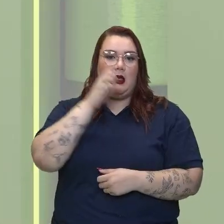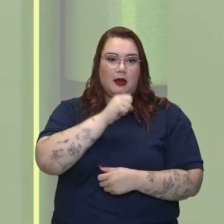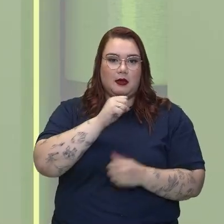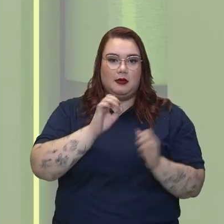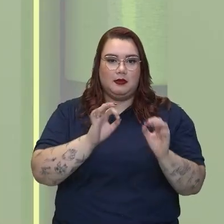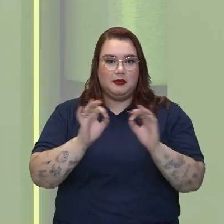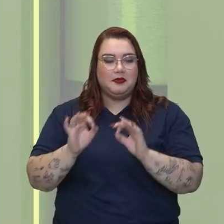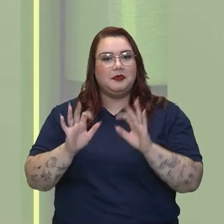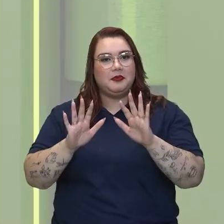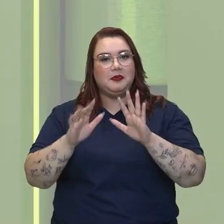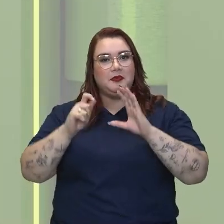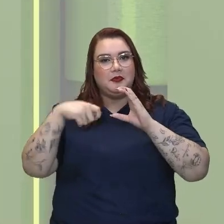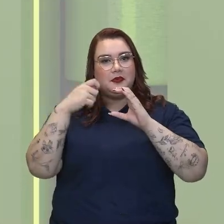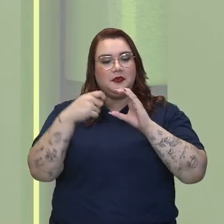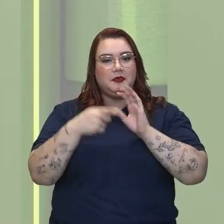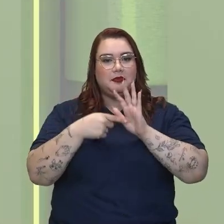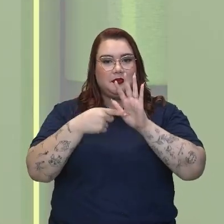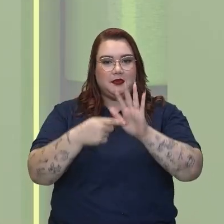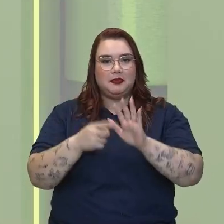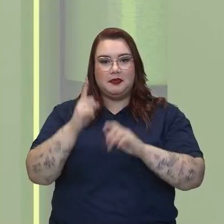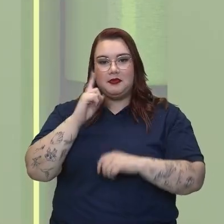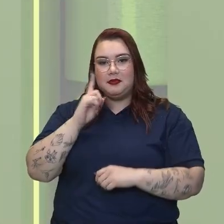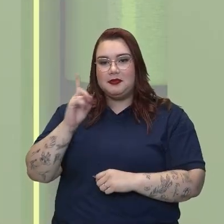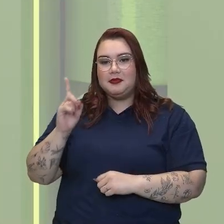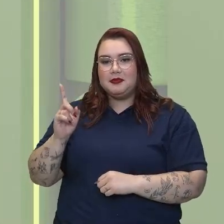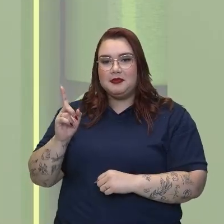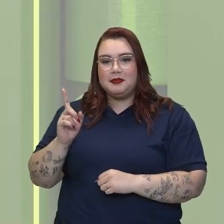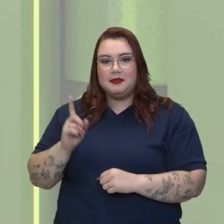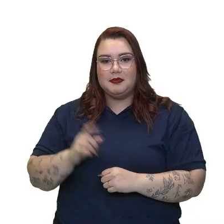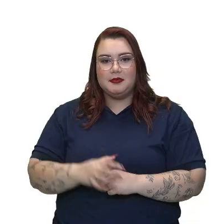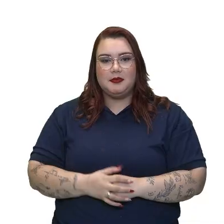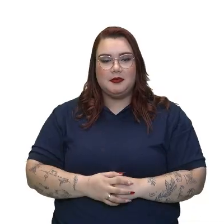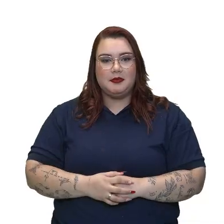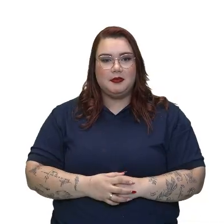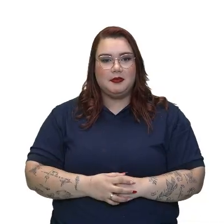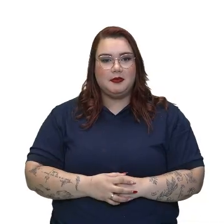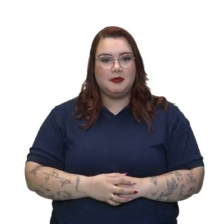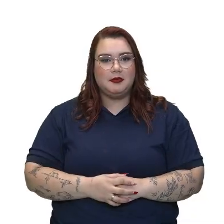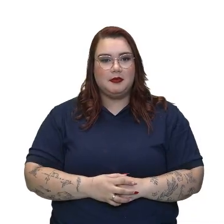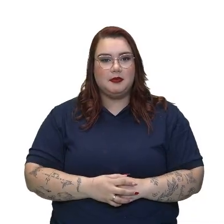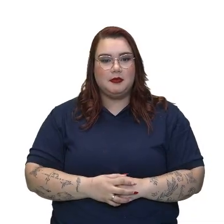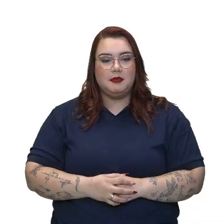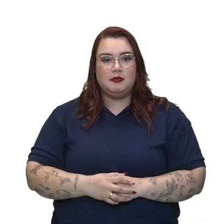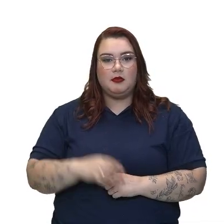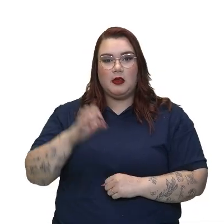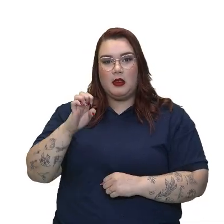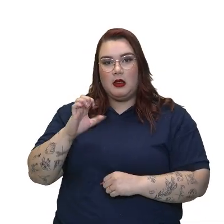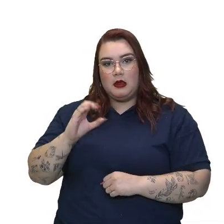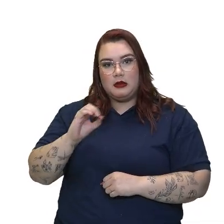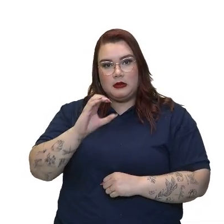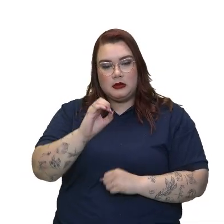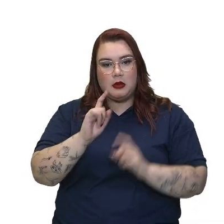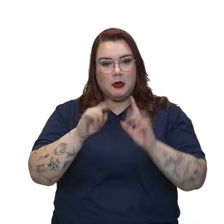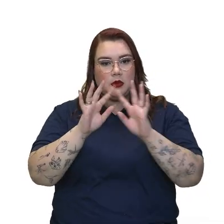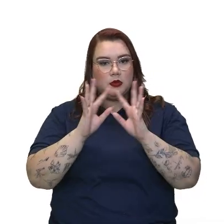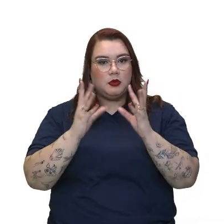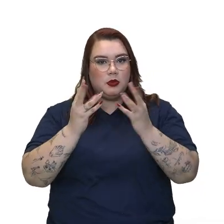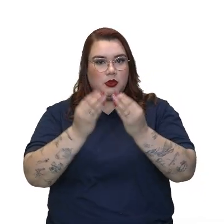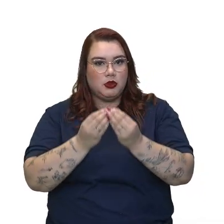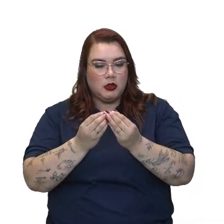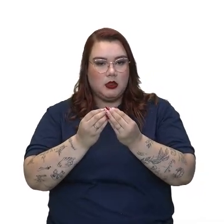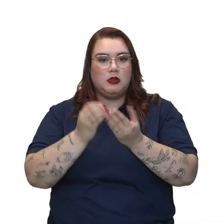vídeo. Dê uma olhada aí. Daqui a pouco a gente retorna. Olha aí. As substâncias orgânicas conhecidas